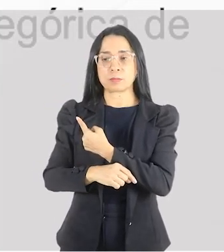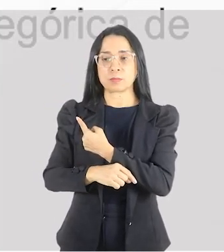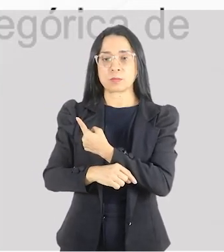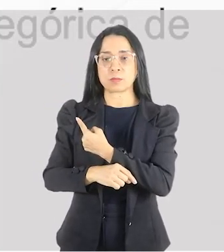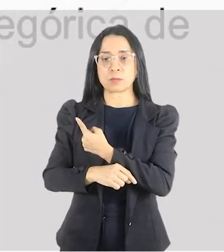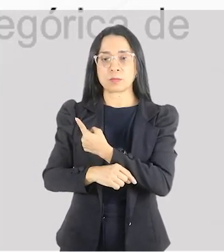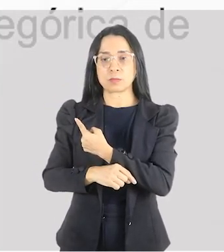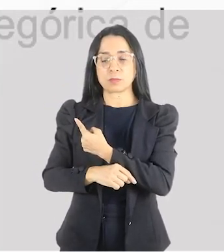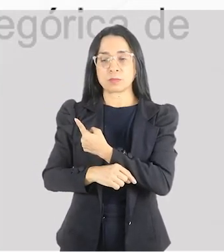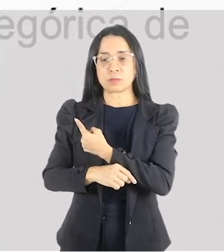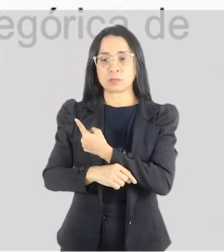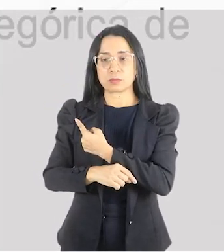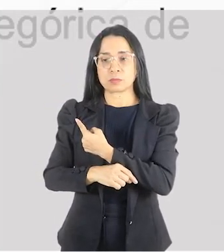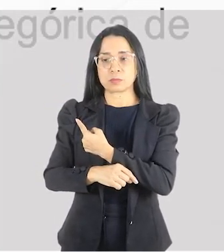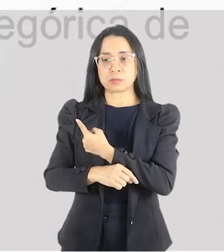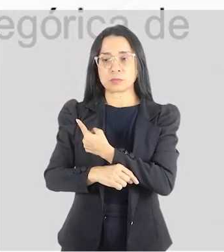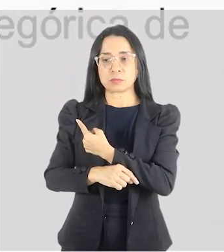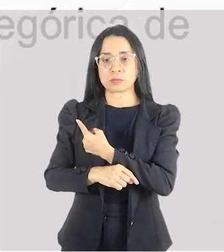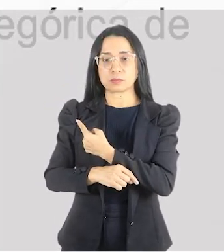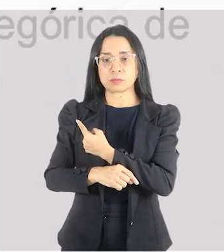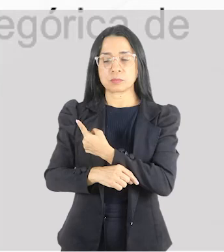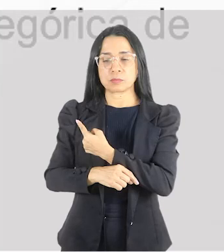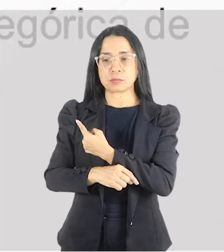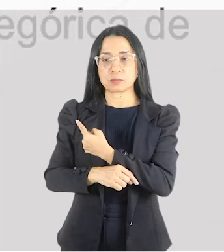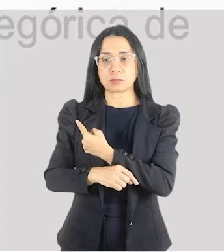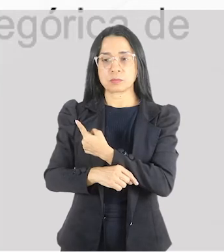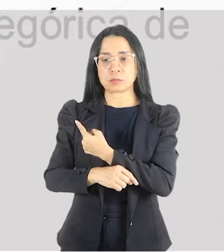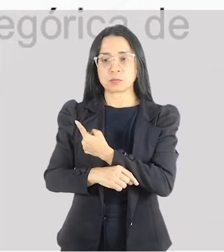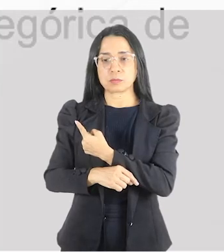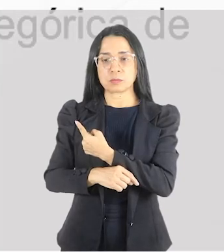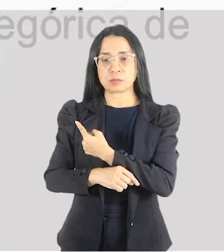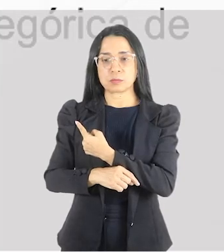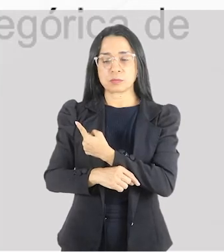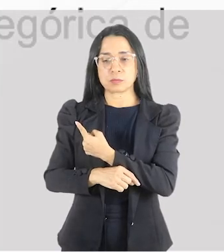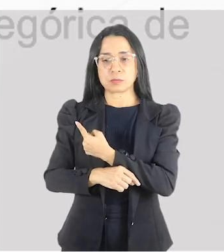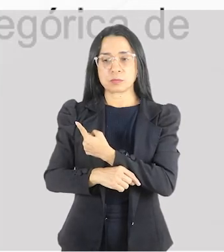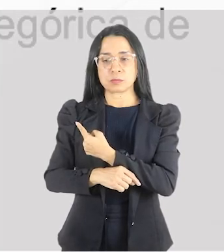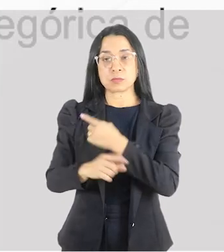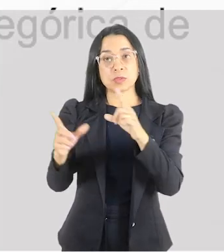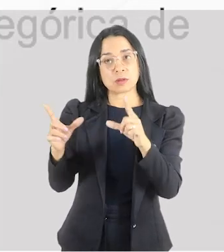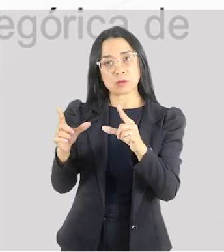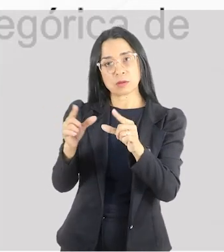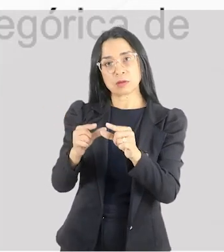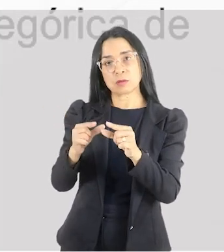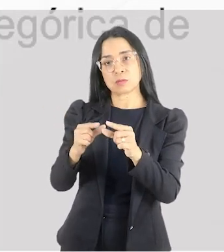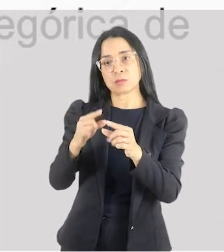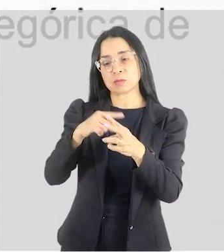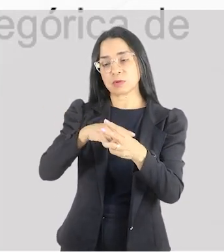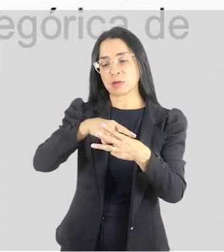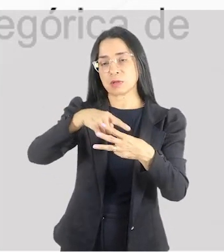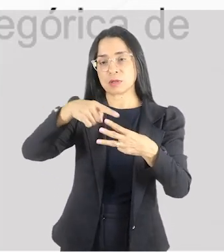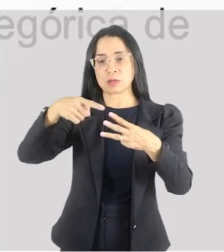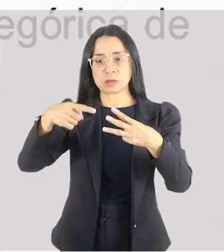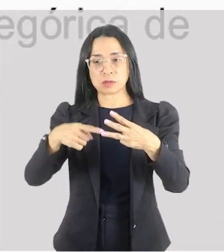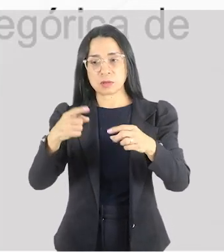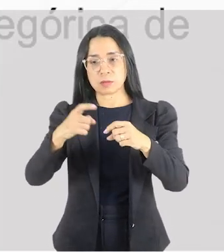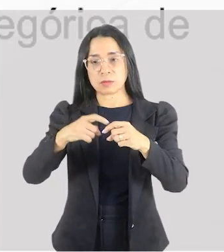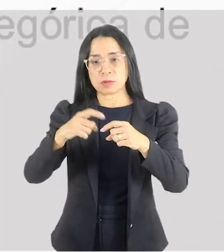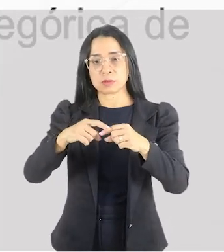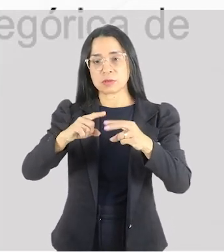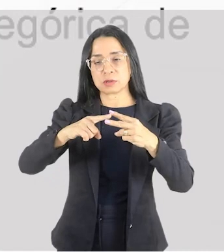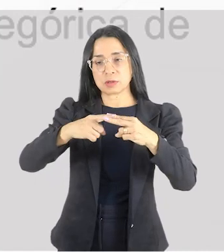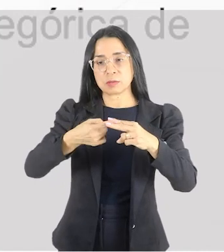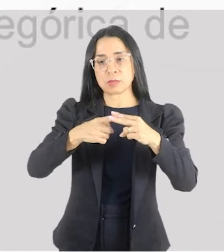os ramos que saem do tronco são todas as outras ciências, que se reduzem a três principais, a medicina, a mecânica, a